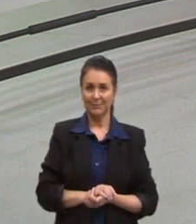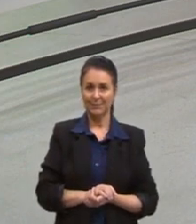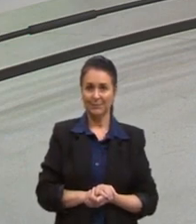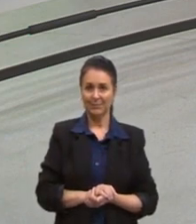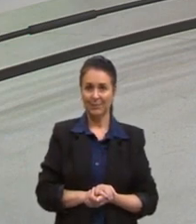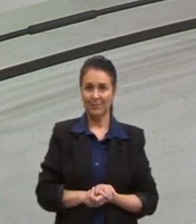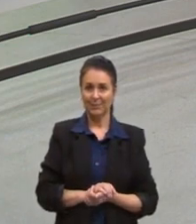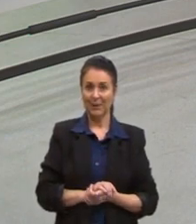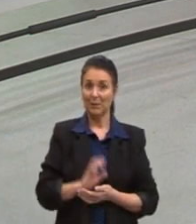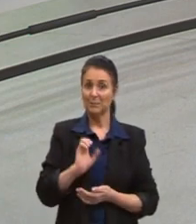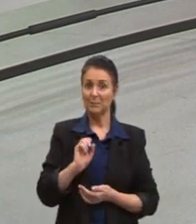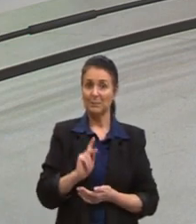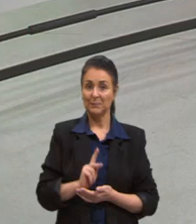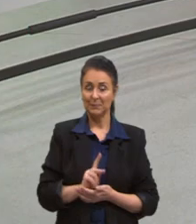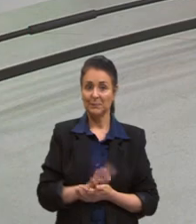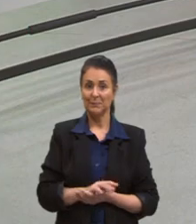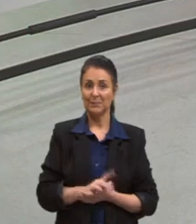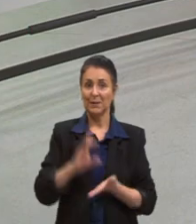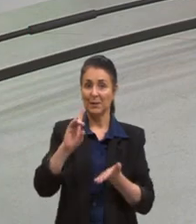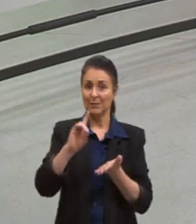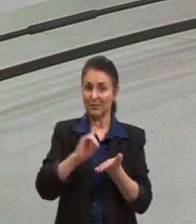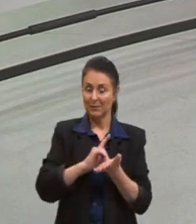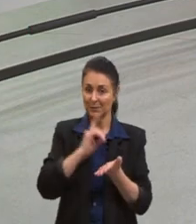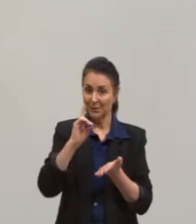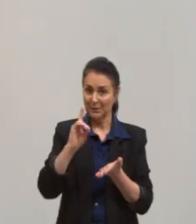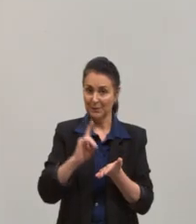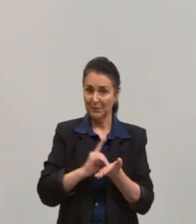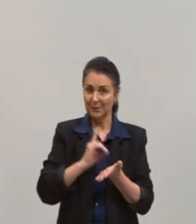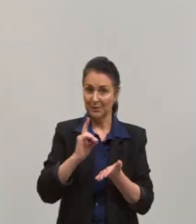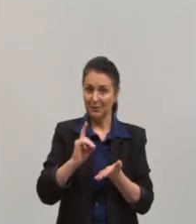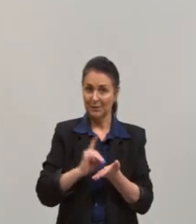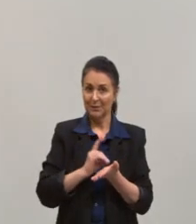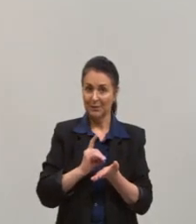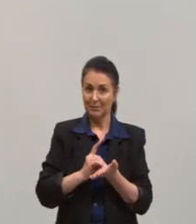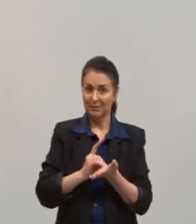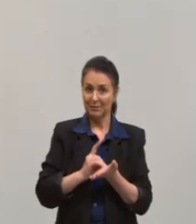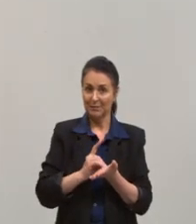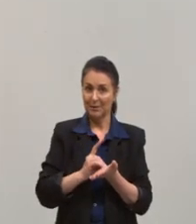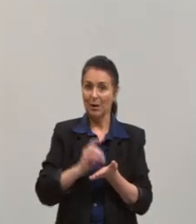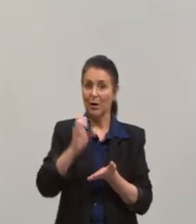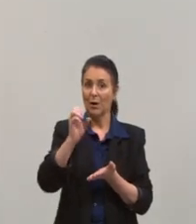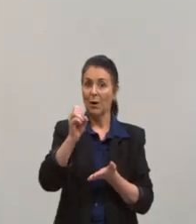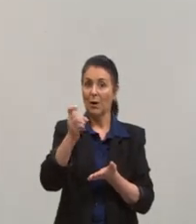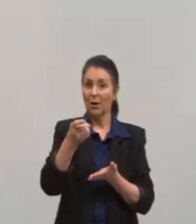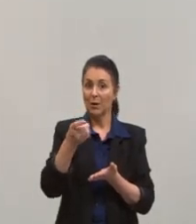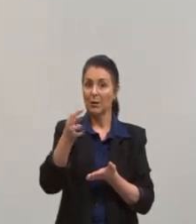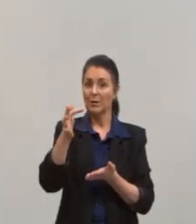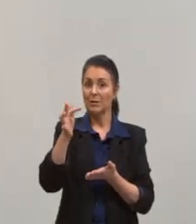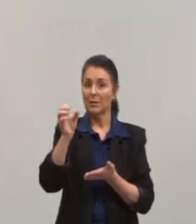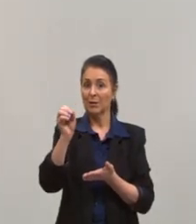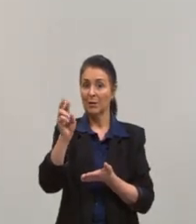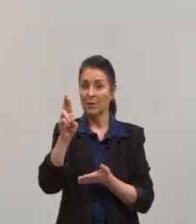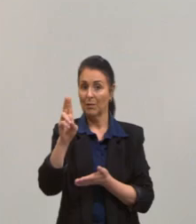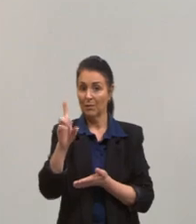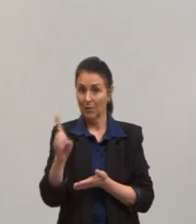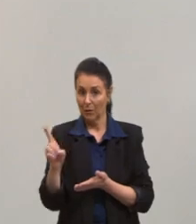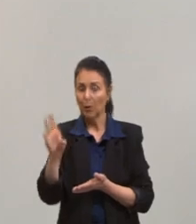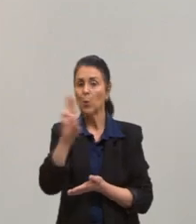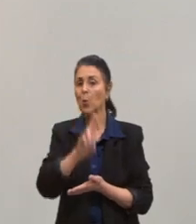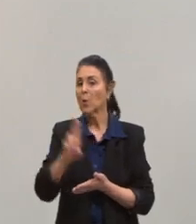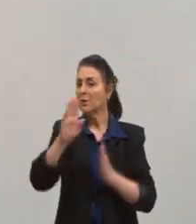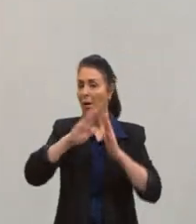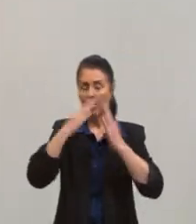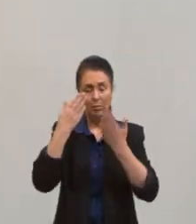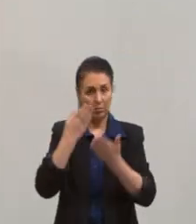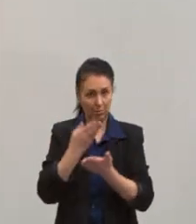o ok dicionário Oxford escolha um dicionário escolar certo